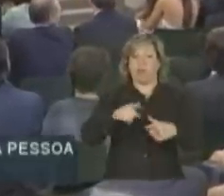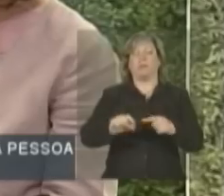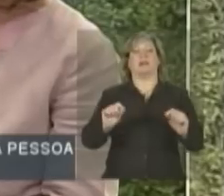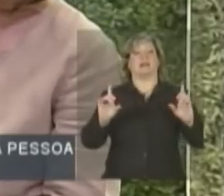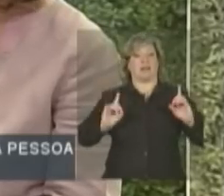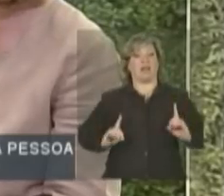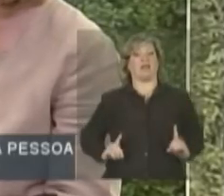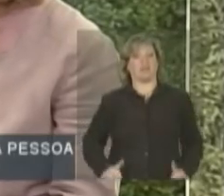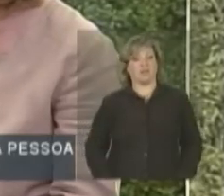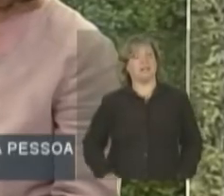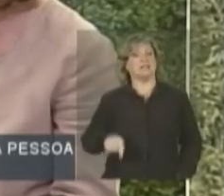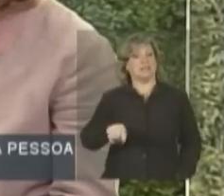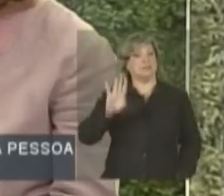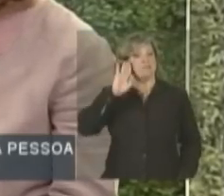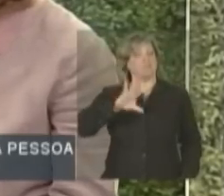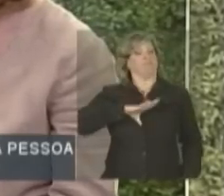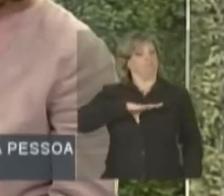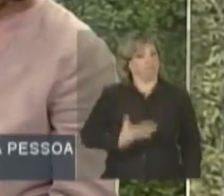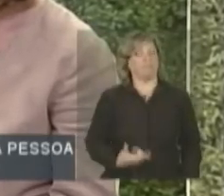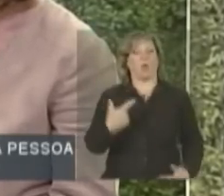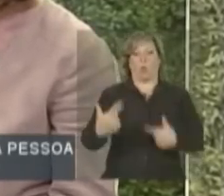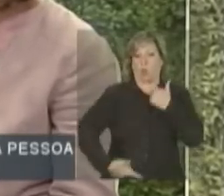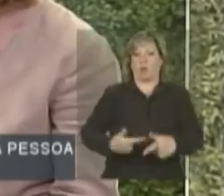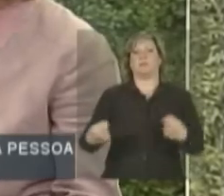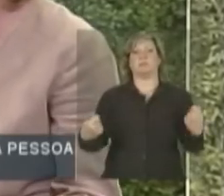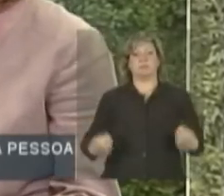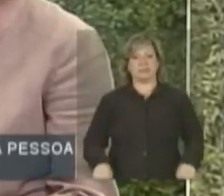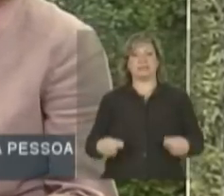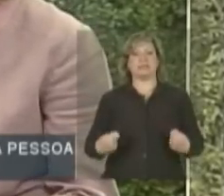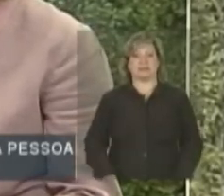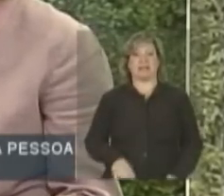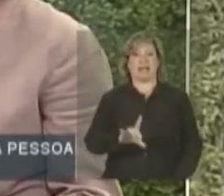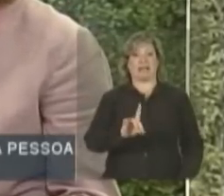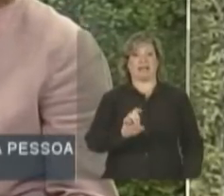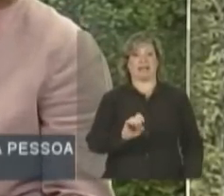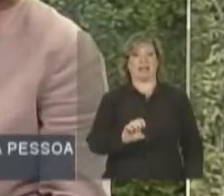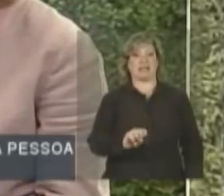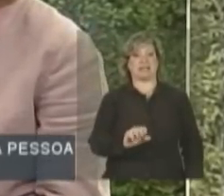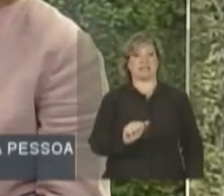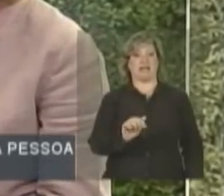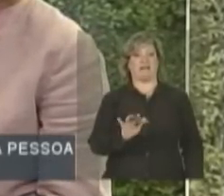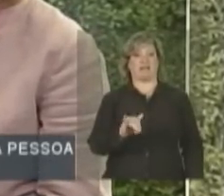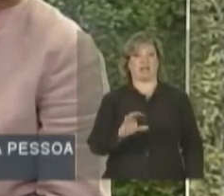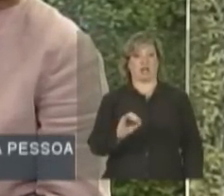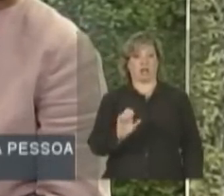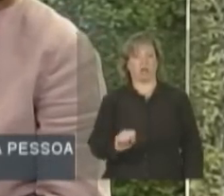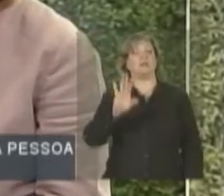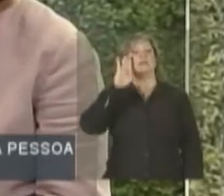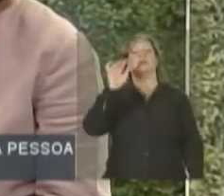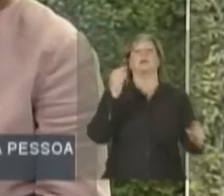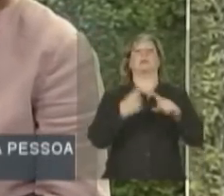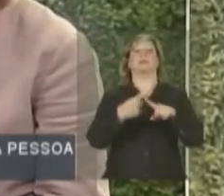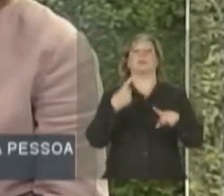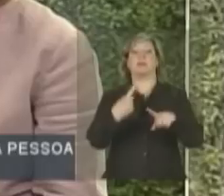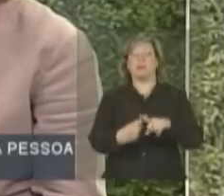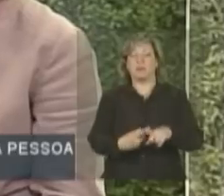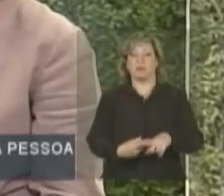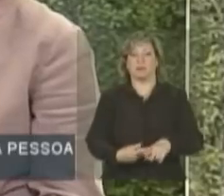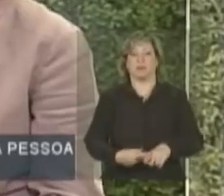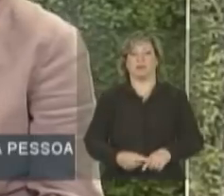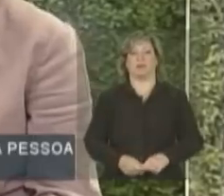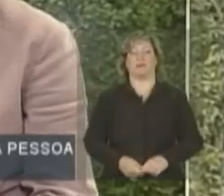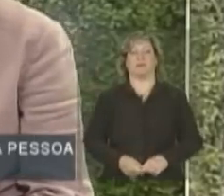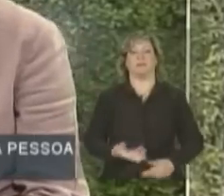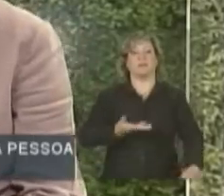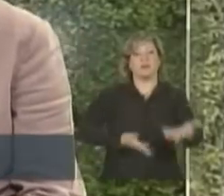deficiência é desafiadora a partir, inclusive, da relação